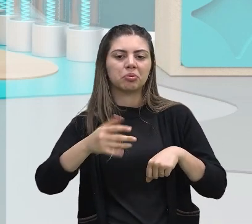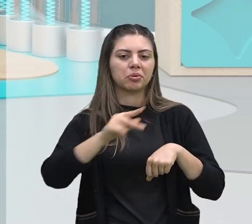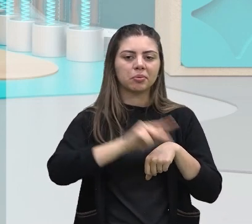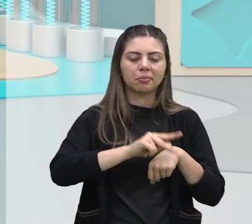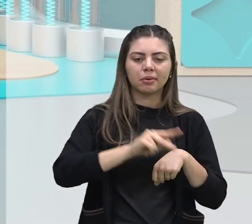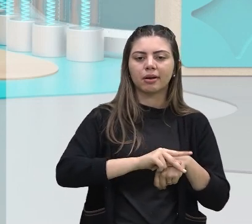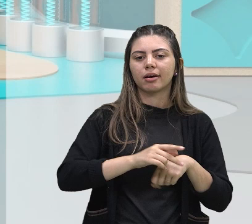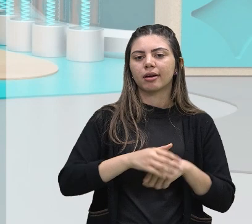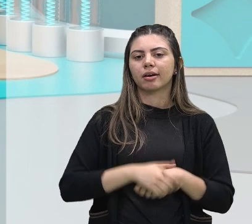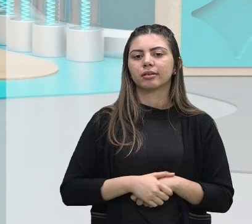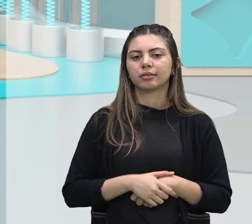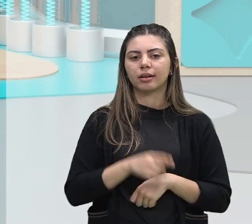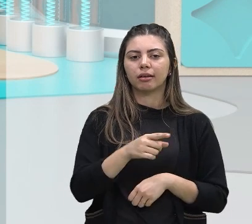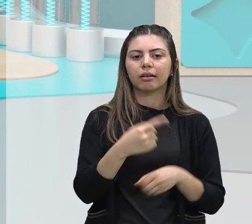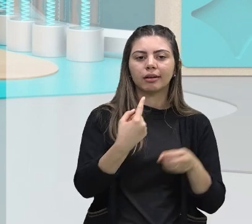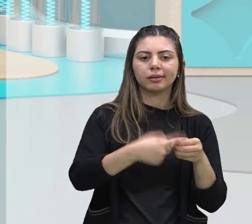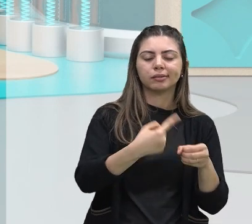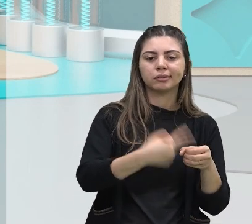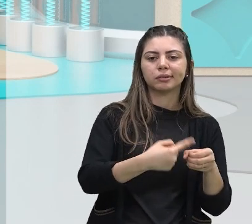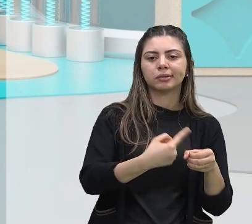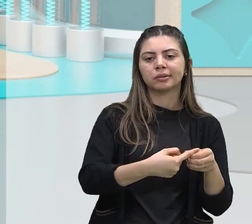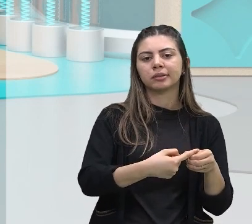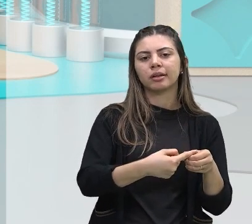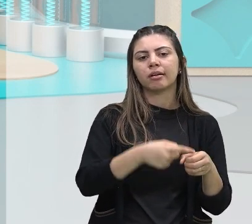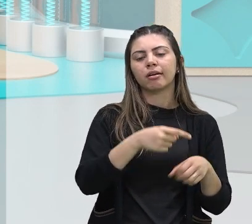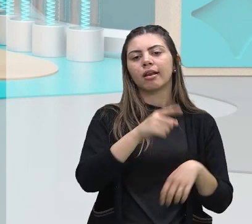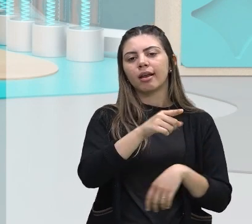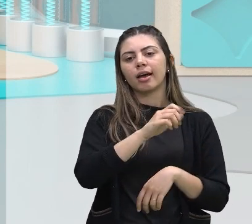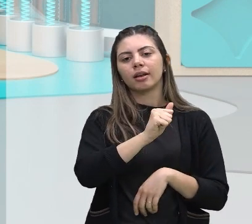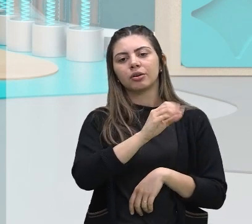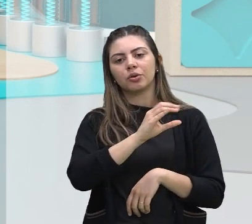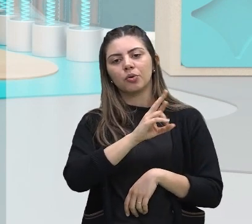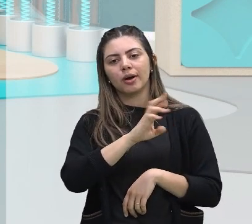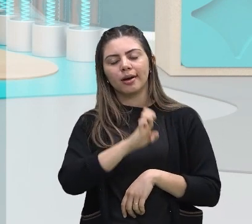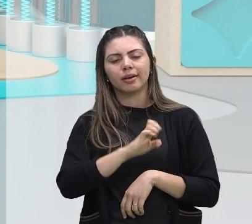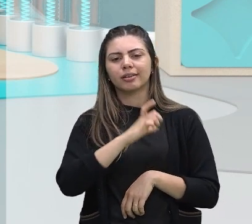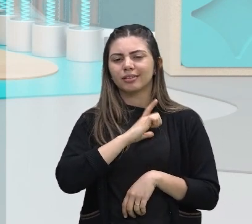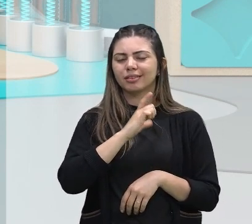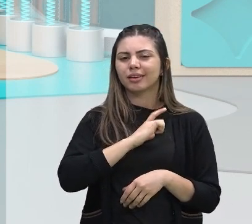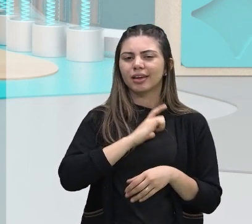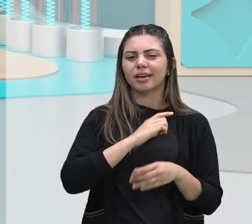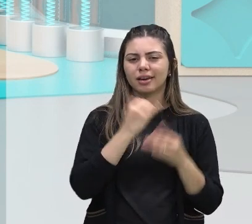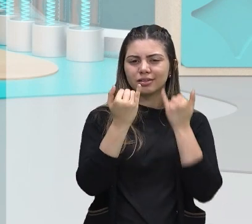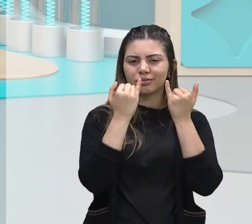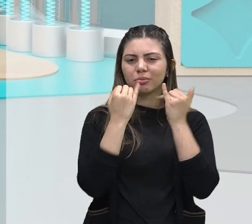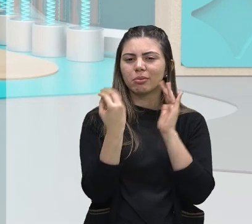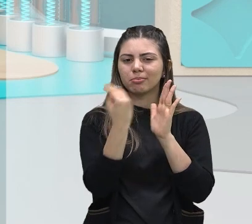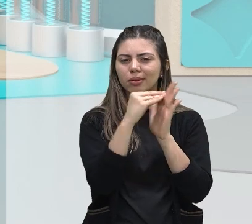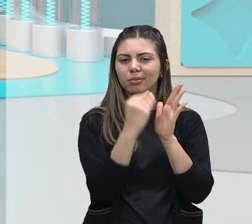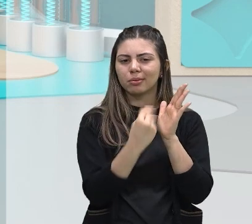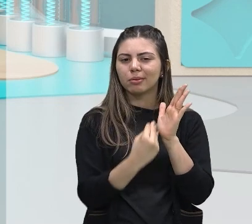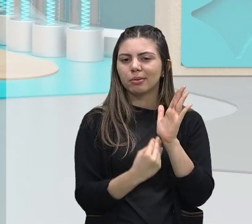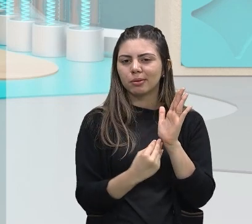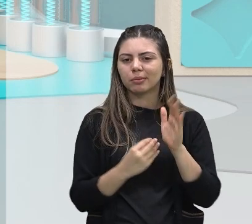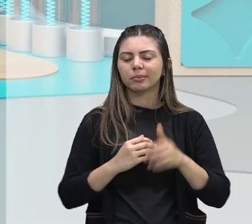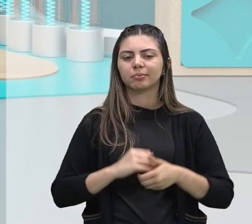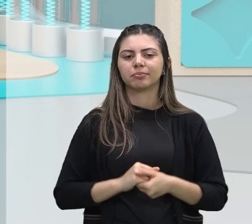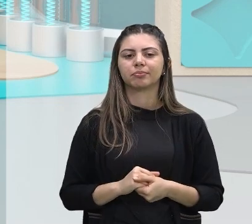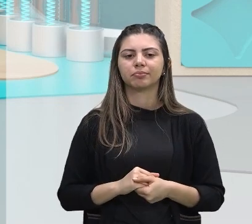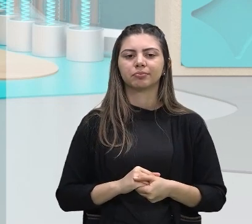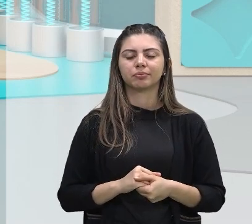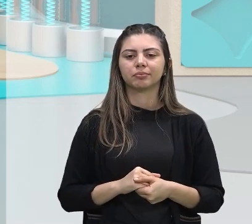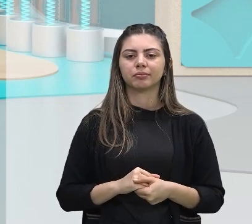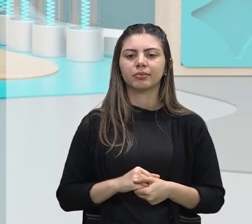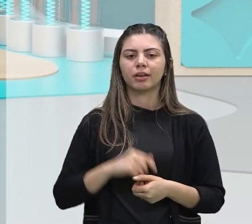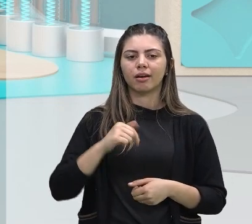ouro foi da cidade do estado do Acre. Então, tem toda aqui, né, a contagem. Acre,